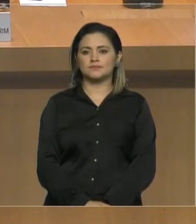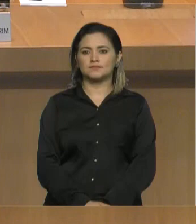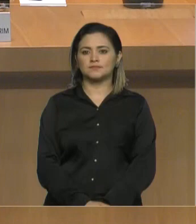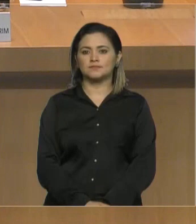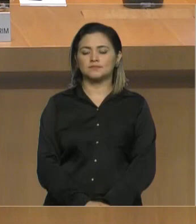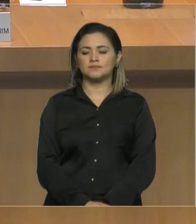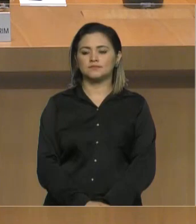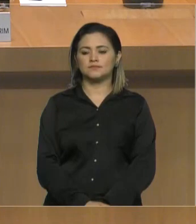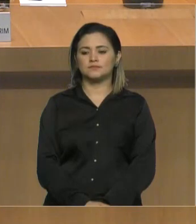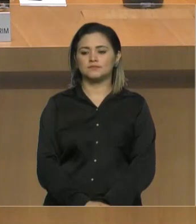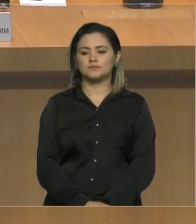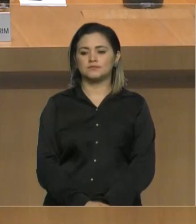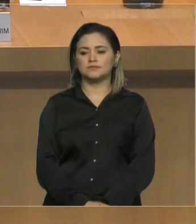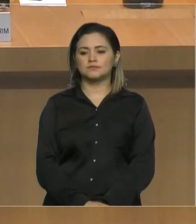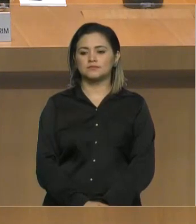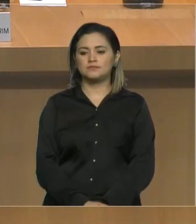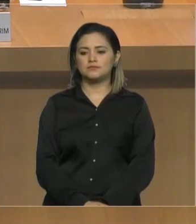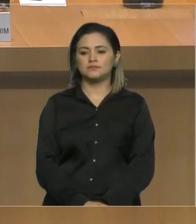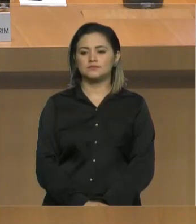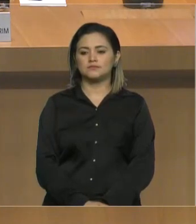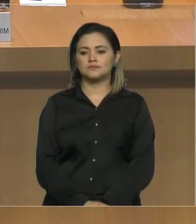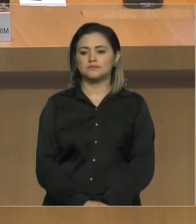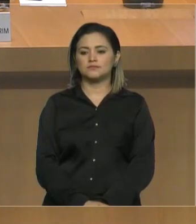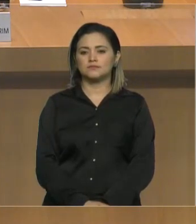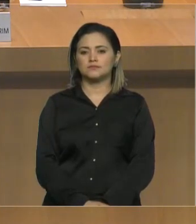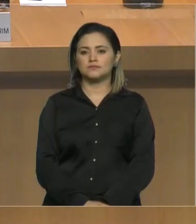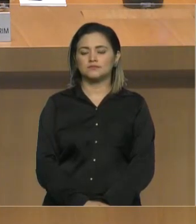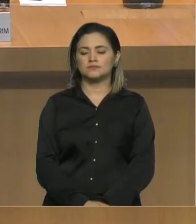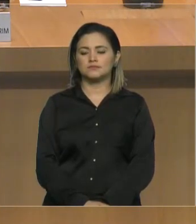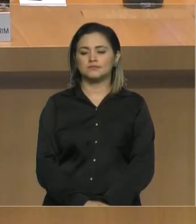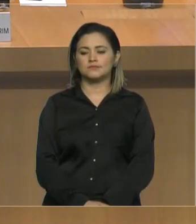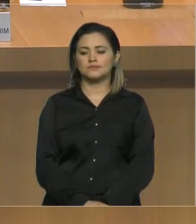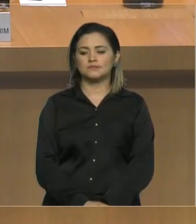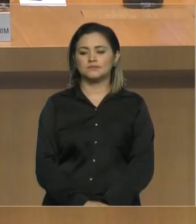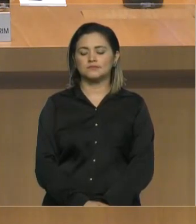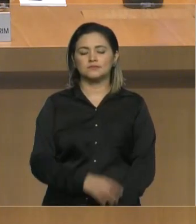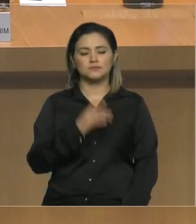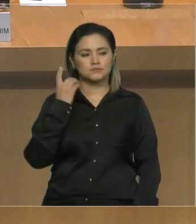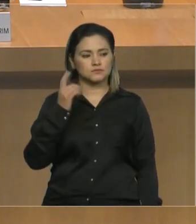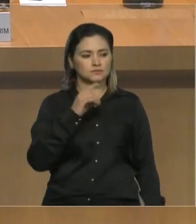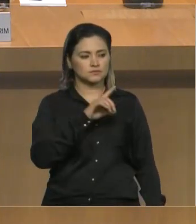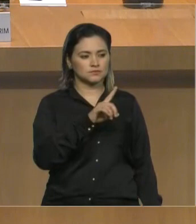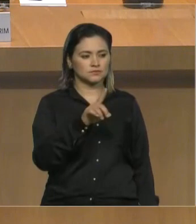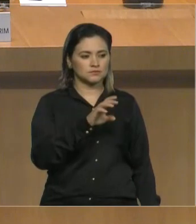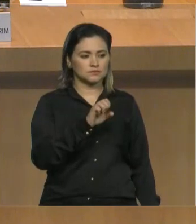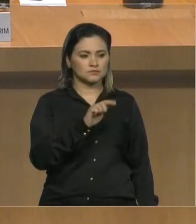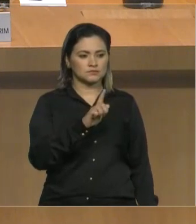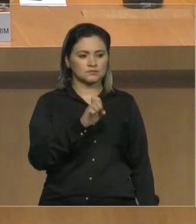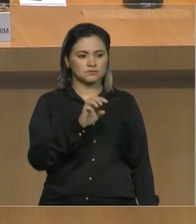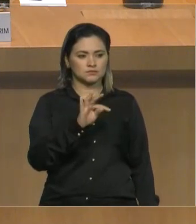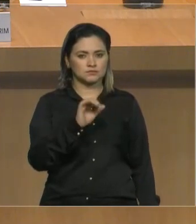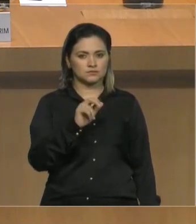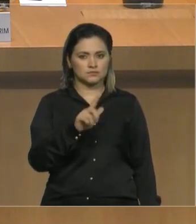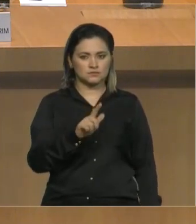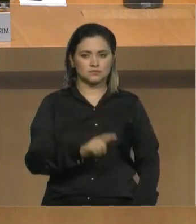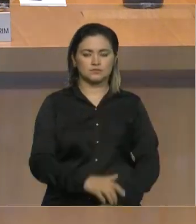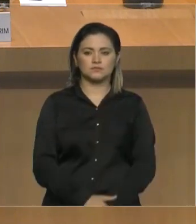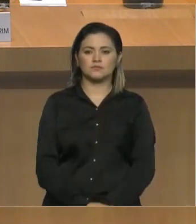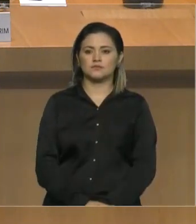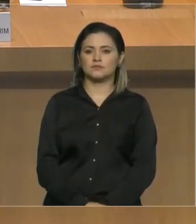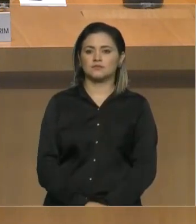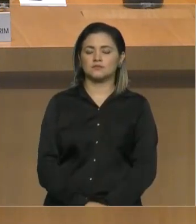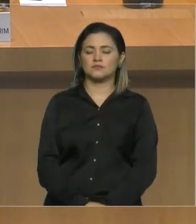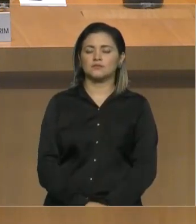Deputada, eu ouvi as suas palavras e ninguém mais melhor aqui nessa